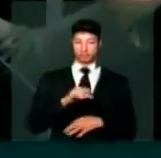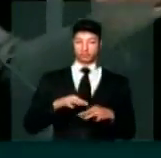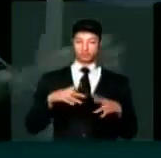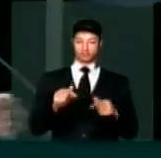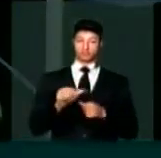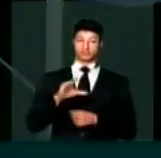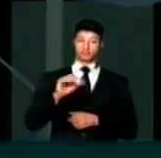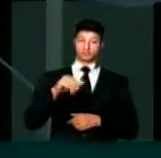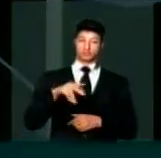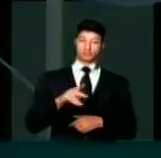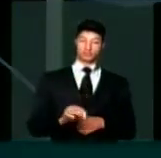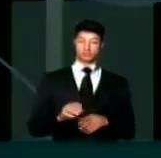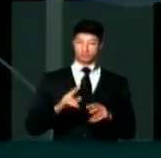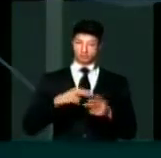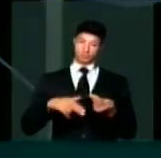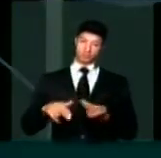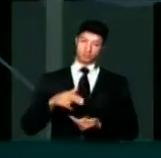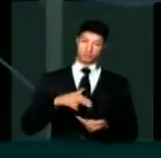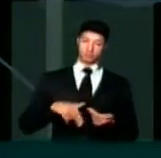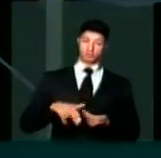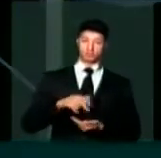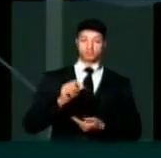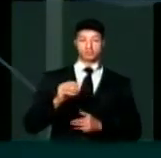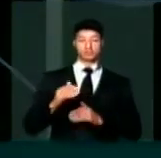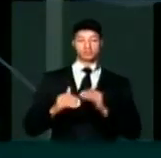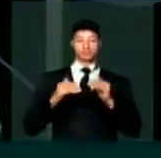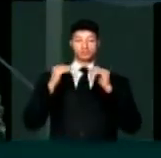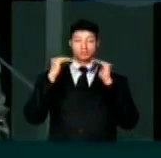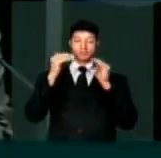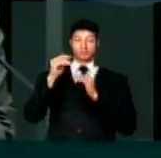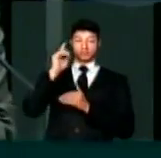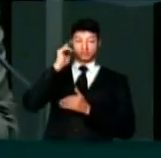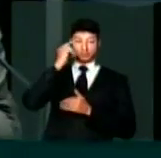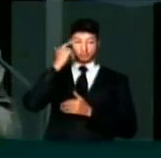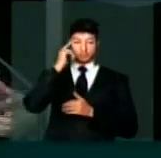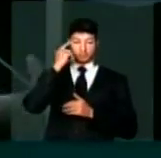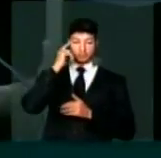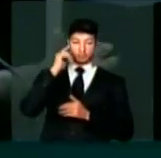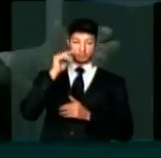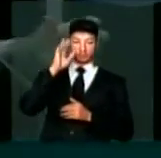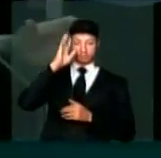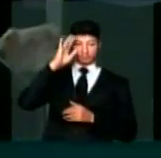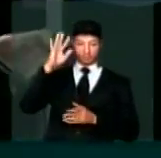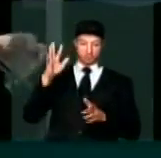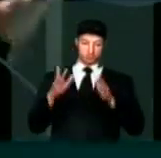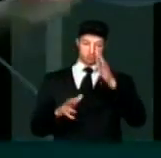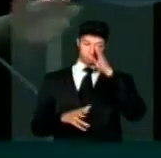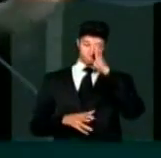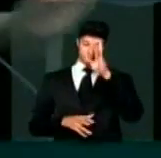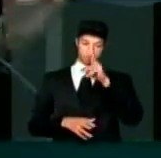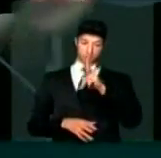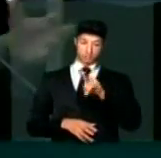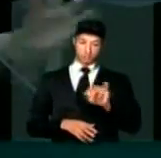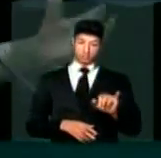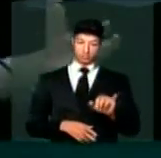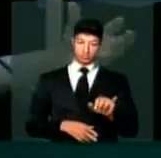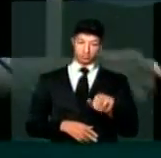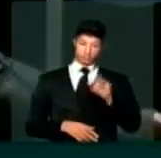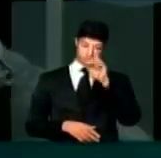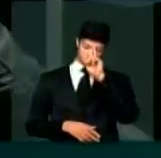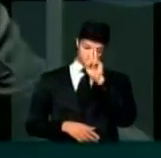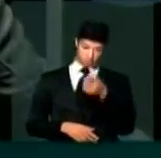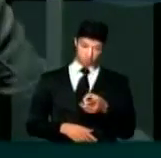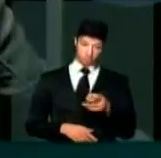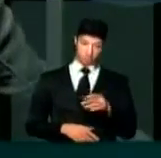os campos do universo, que avança pelo pensamento, pela imaginação, vai inventando o